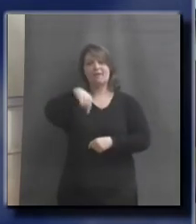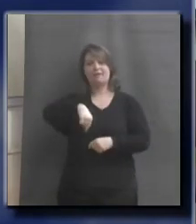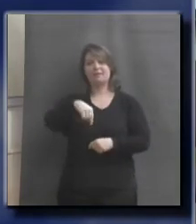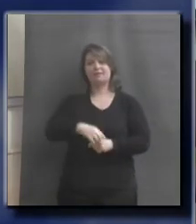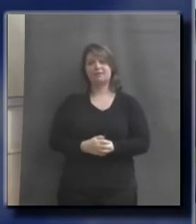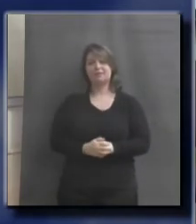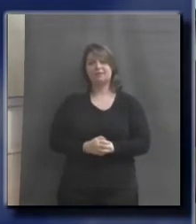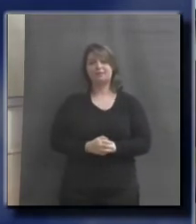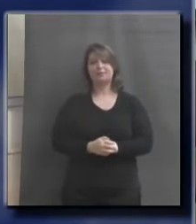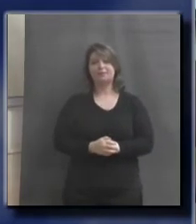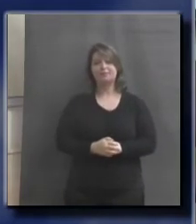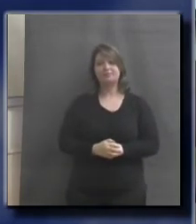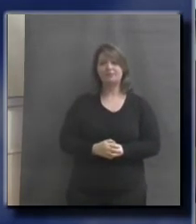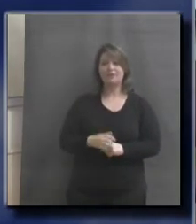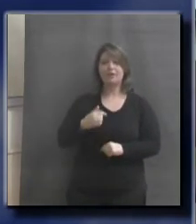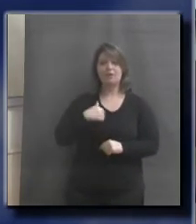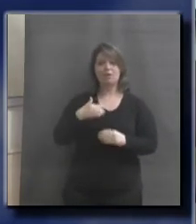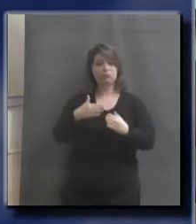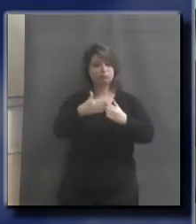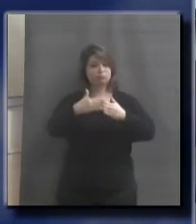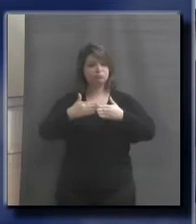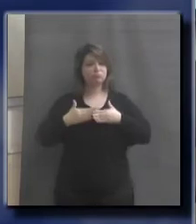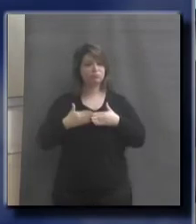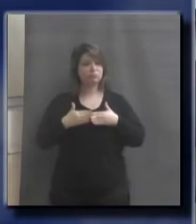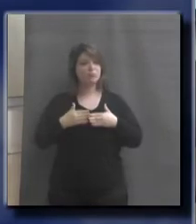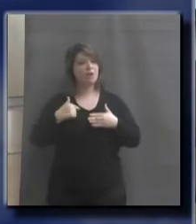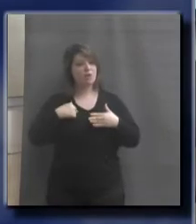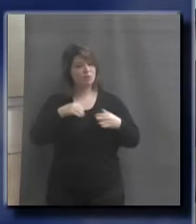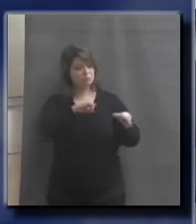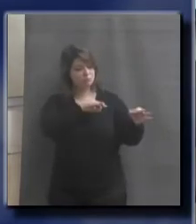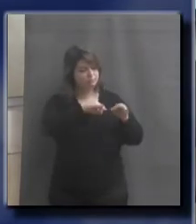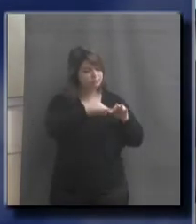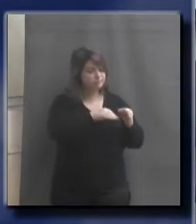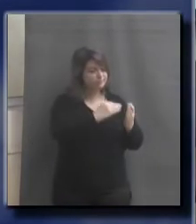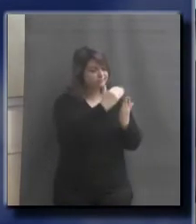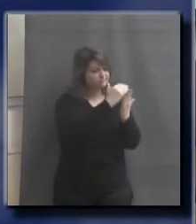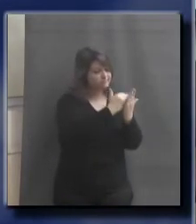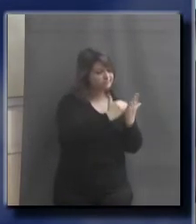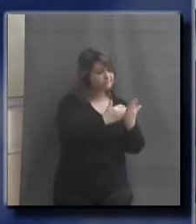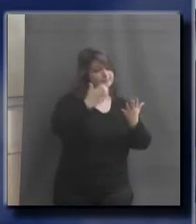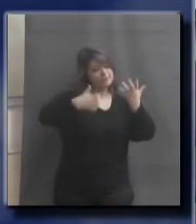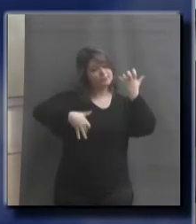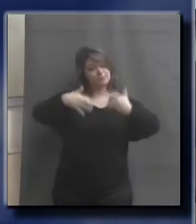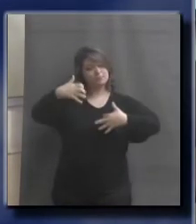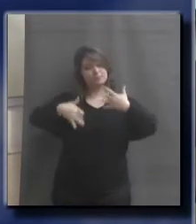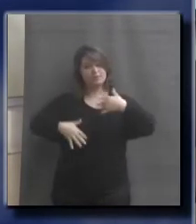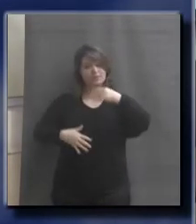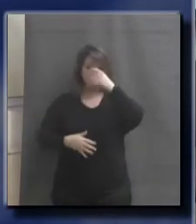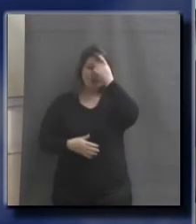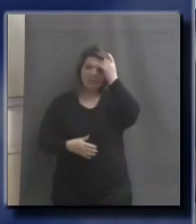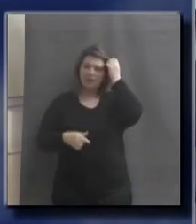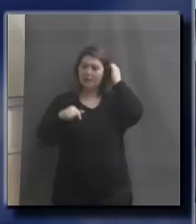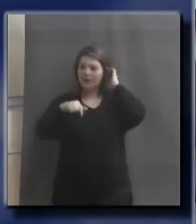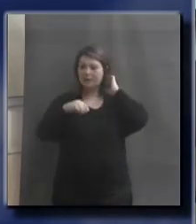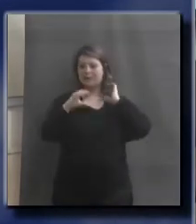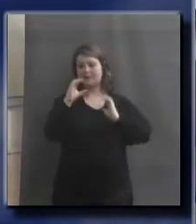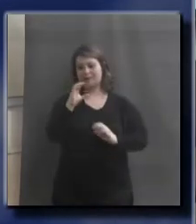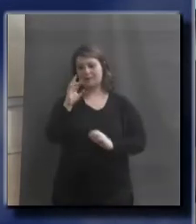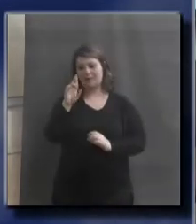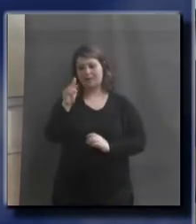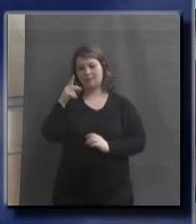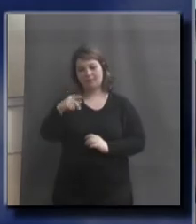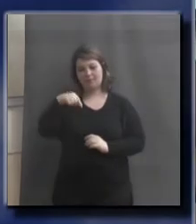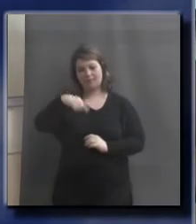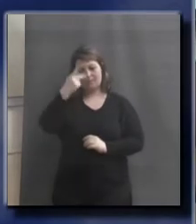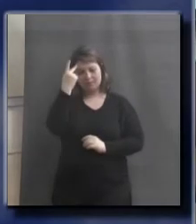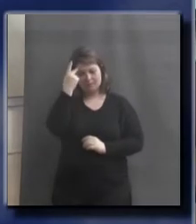formação. Eu vou pedir licença, preparei algumas coisas para falar, pensando que estamos aqui na casa do CRP, né, no CRP